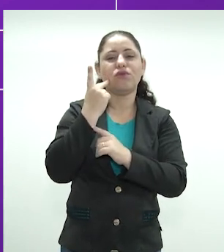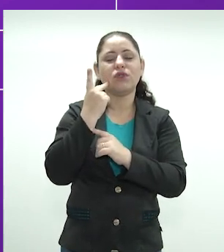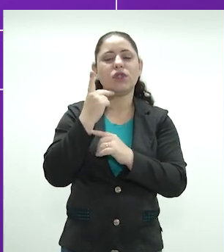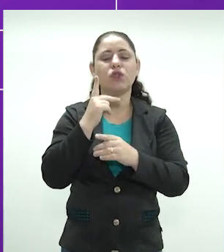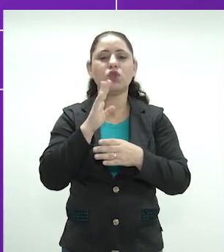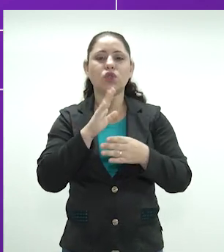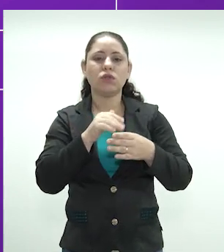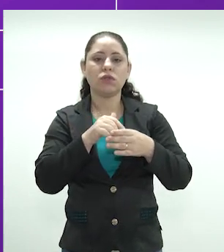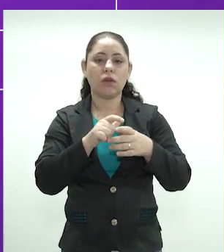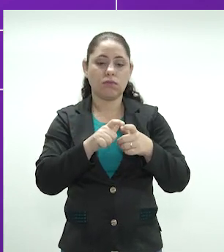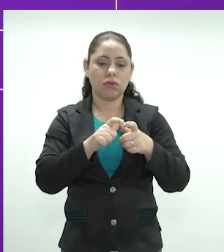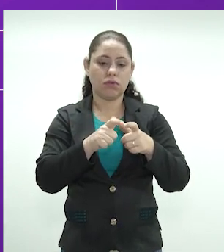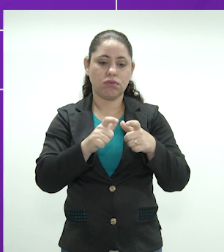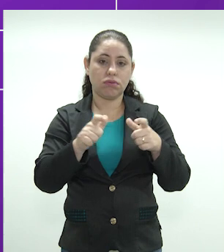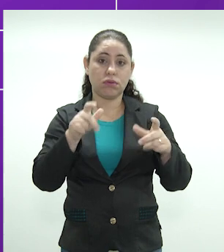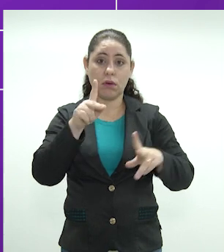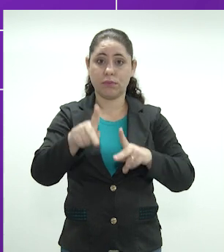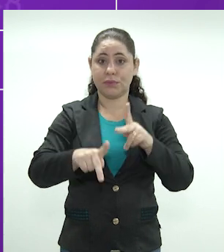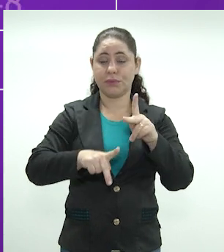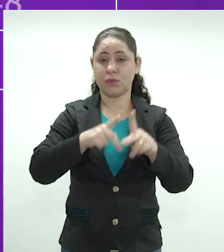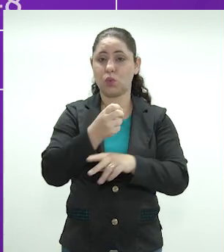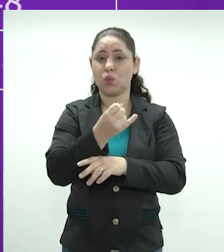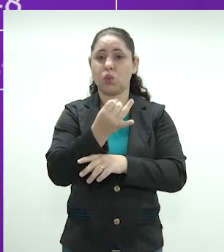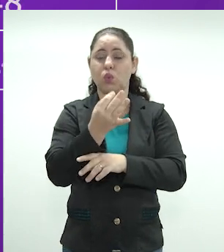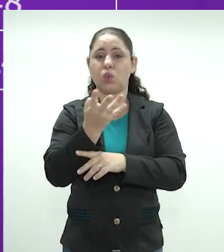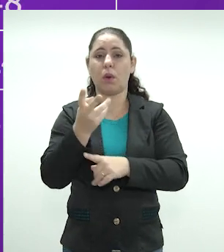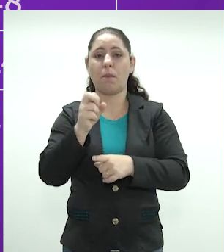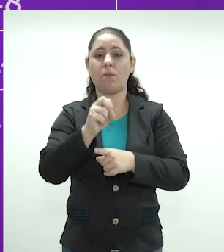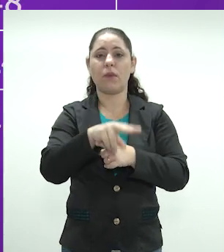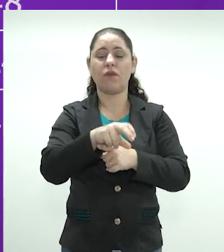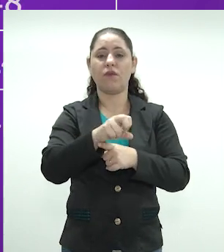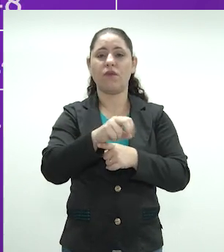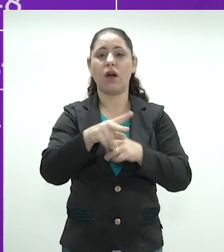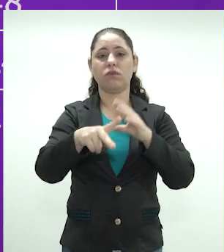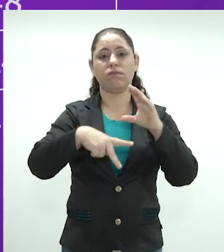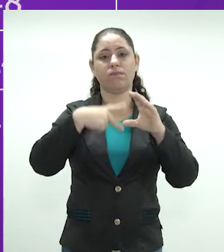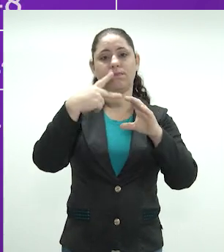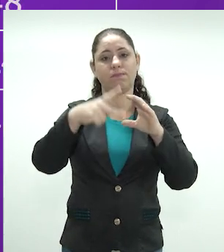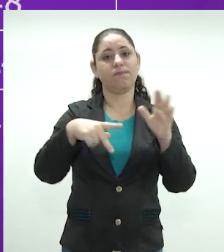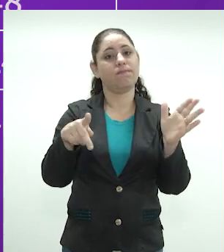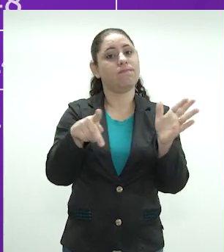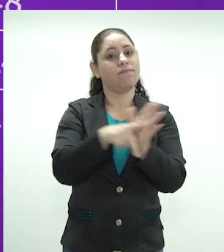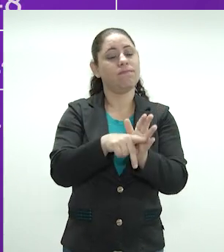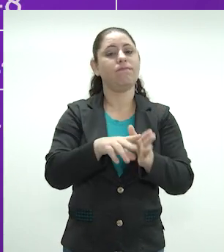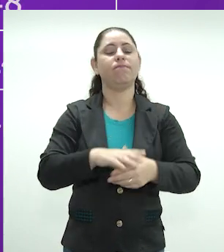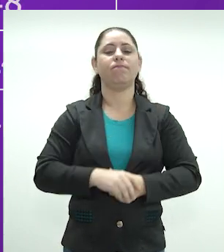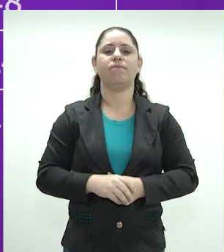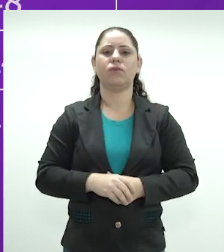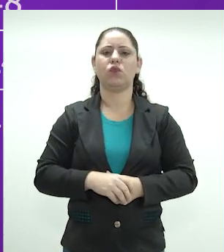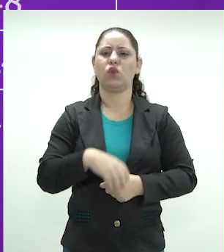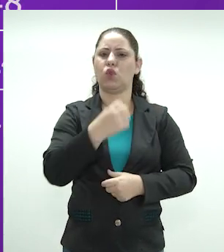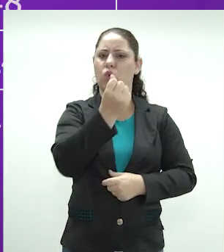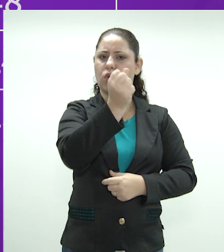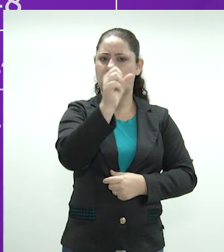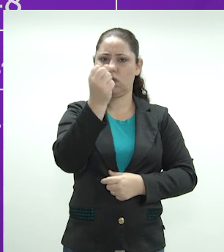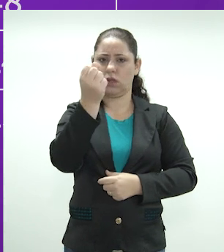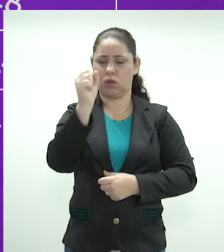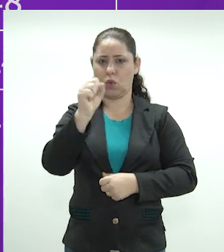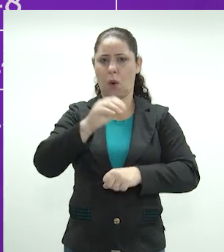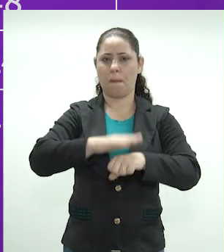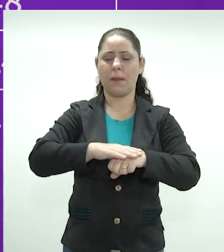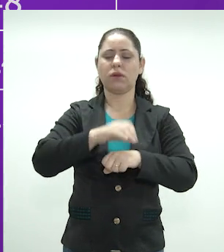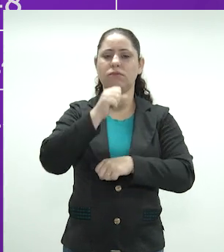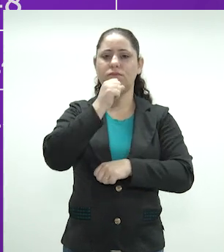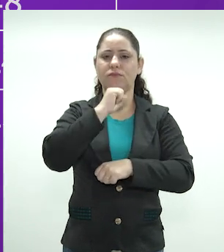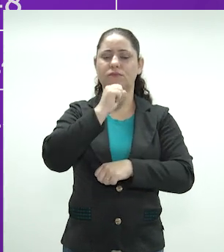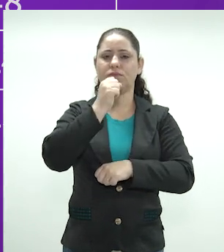Conforme a população foi crescendo, aumentou também o número de assentos nas câmaras municipais. Em 88, o